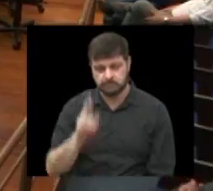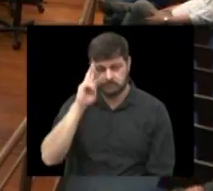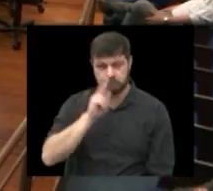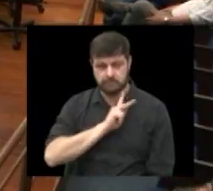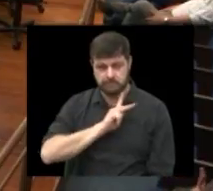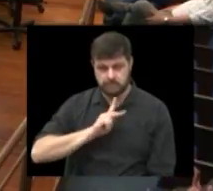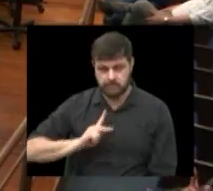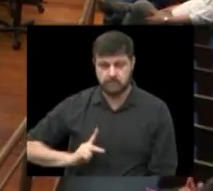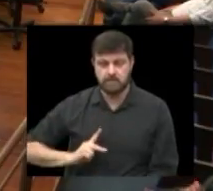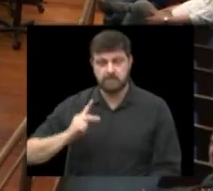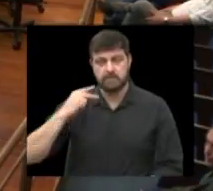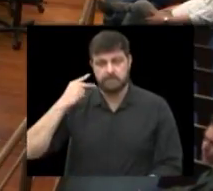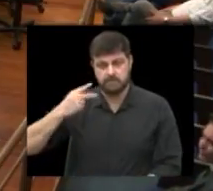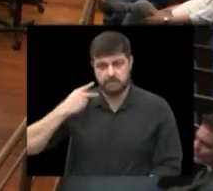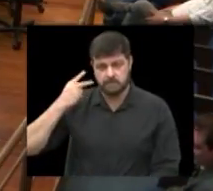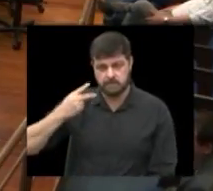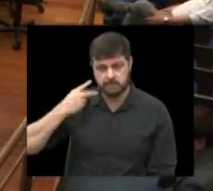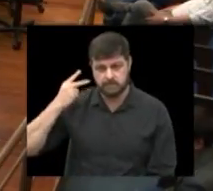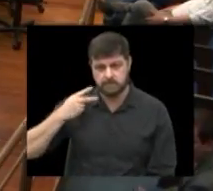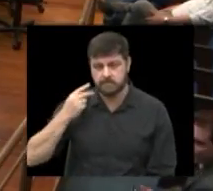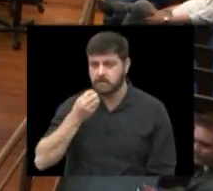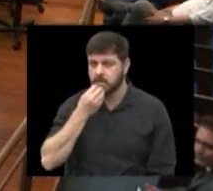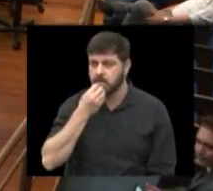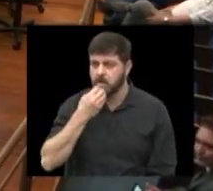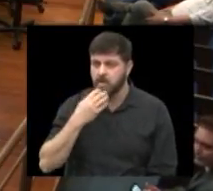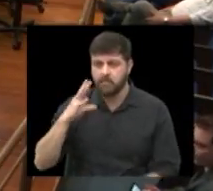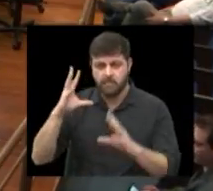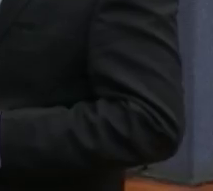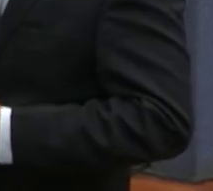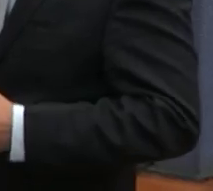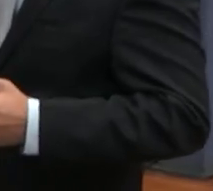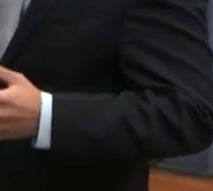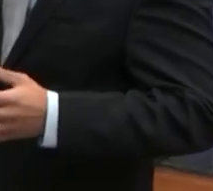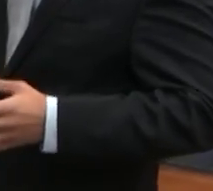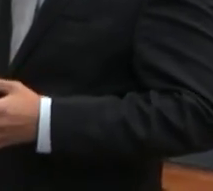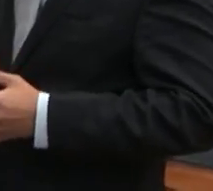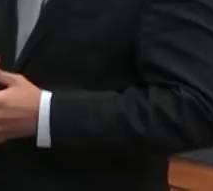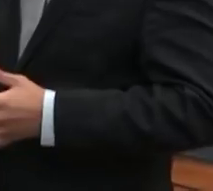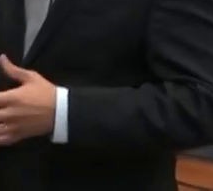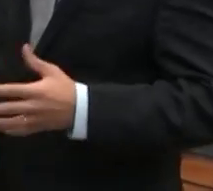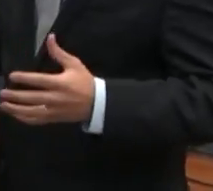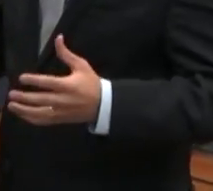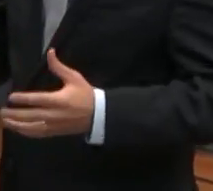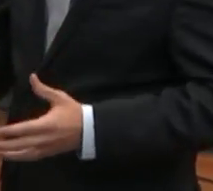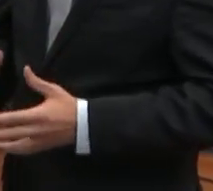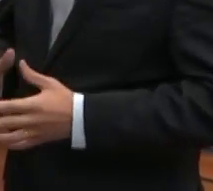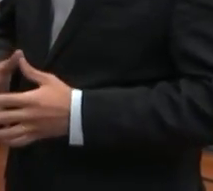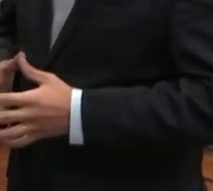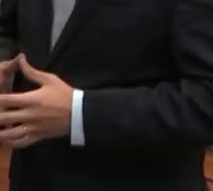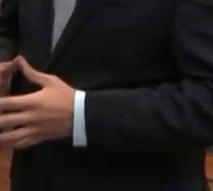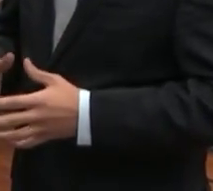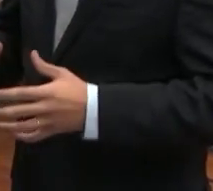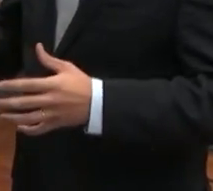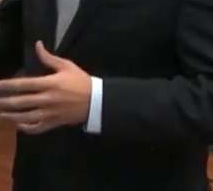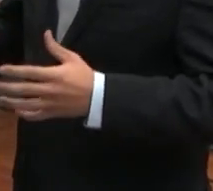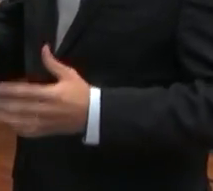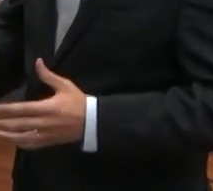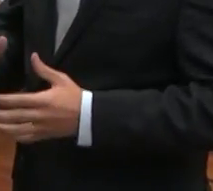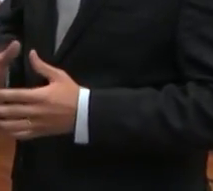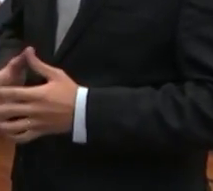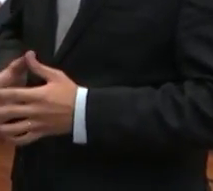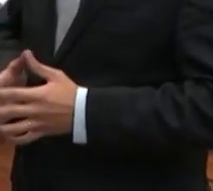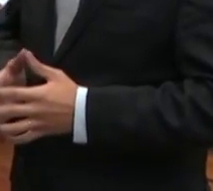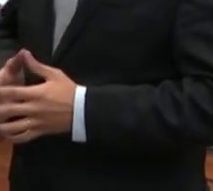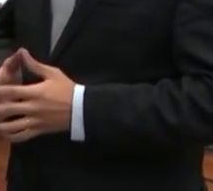em 2015 o serviço não tem custo nós queremos informar toda a população e divulgar a data